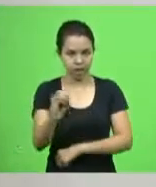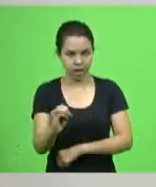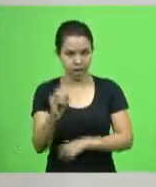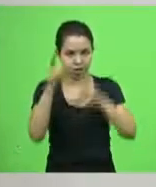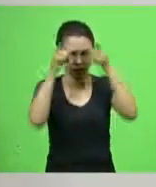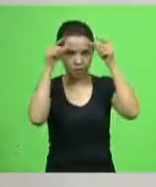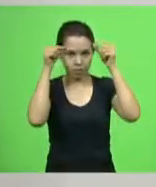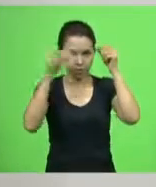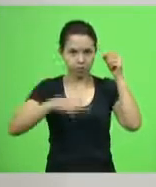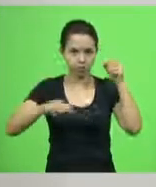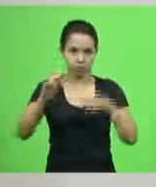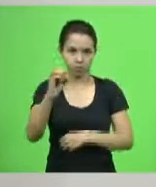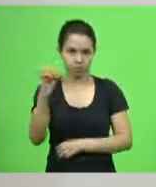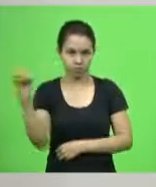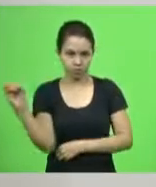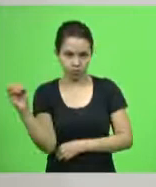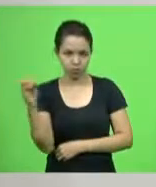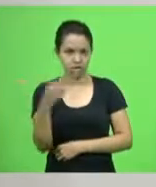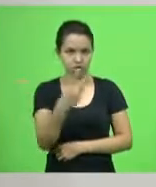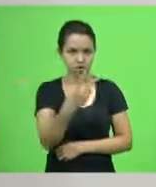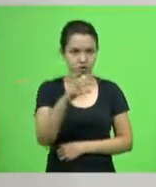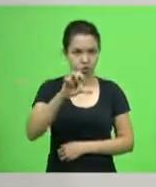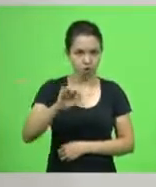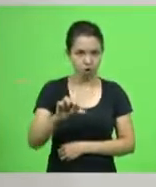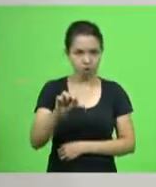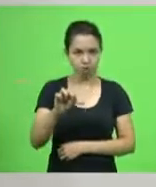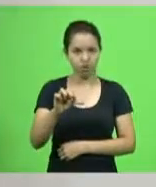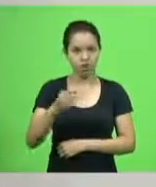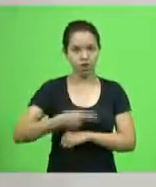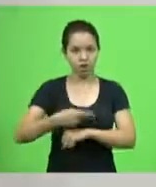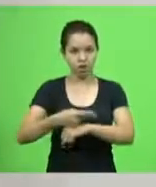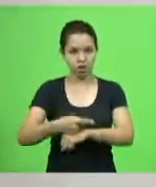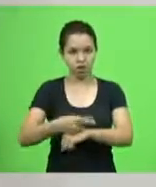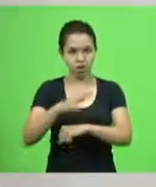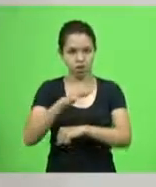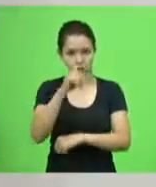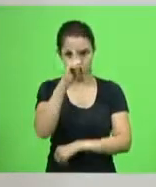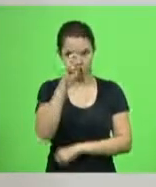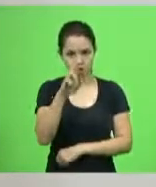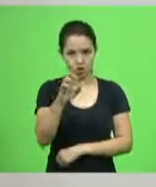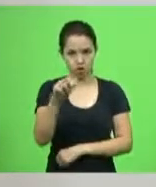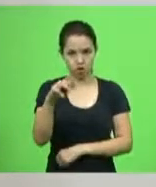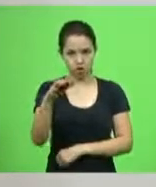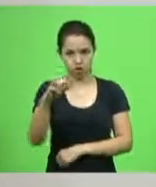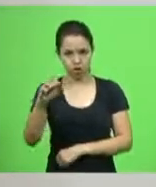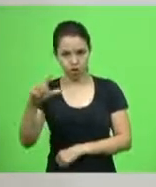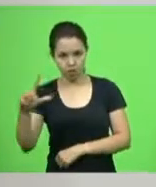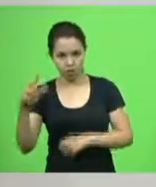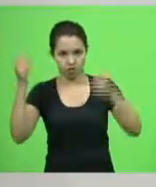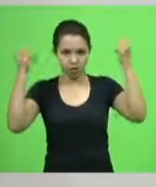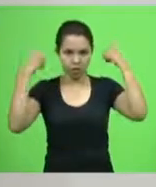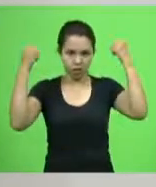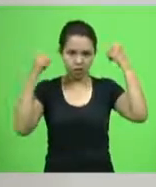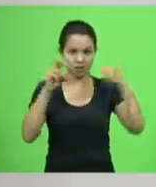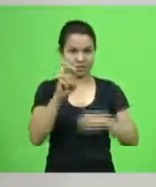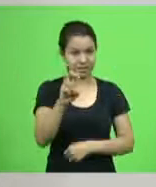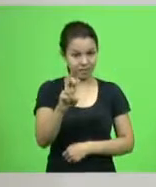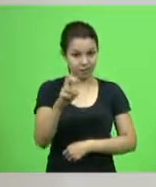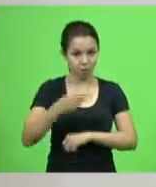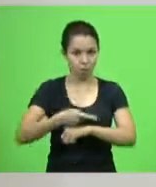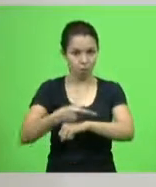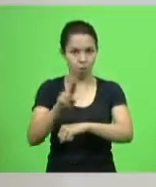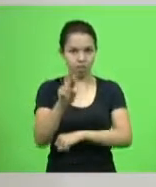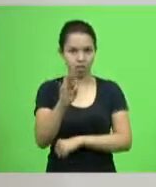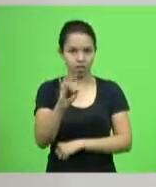ativação será de 29 leitos no Hospital Regional do Oeste, em Chapecó, 5 UTIs no Regional